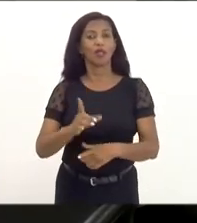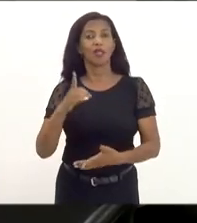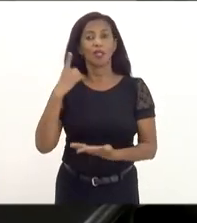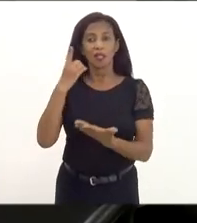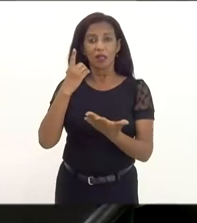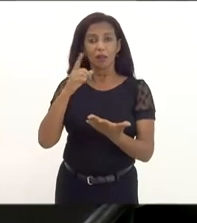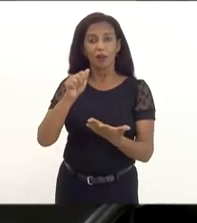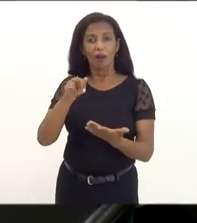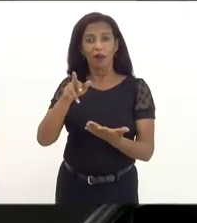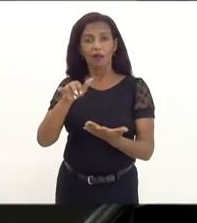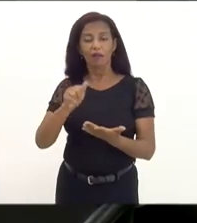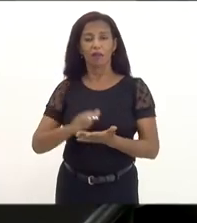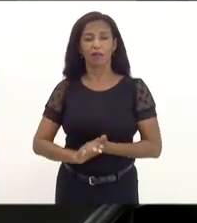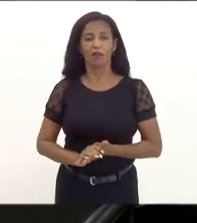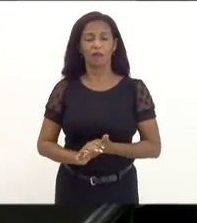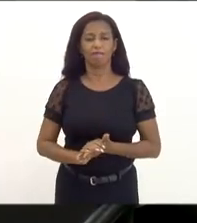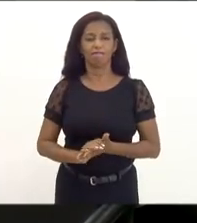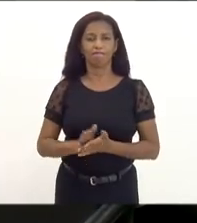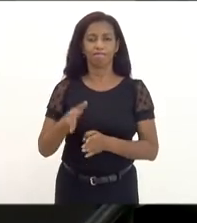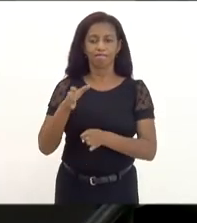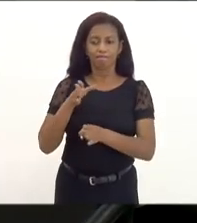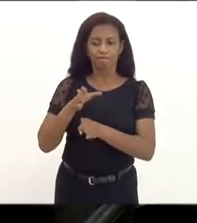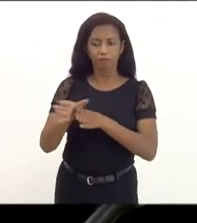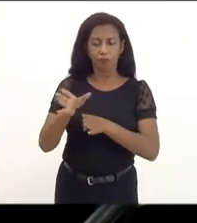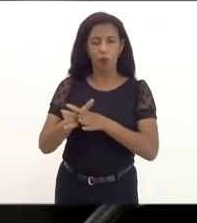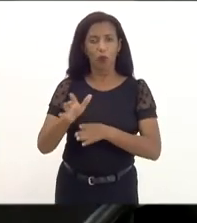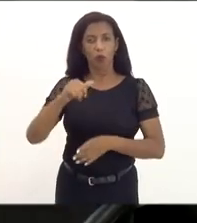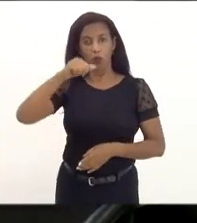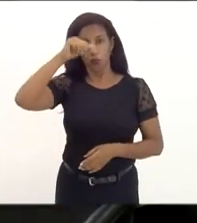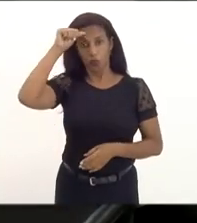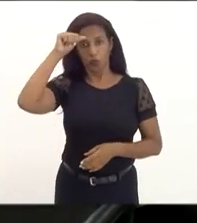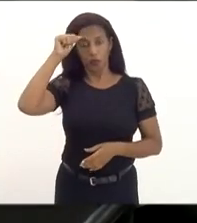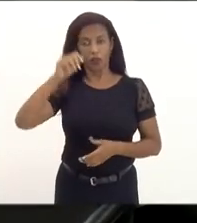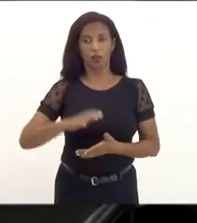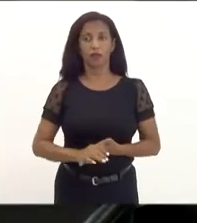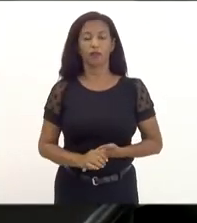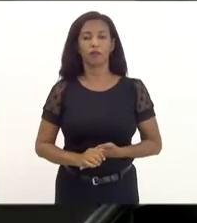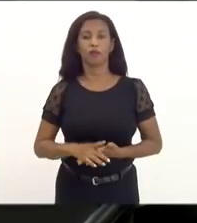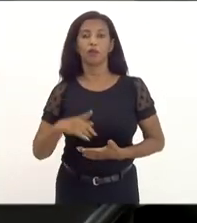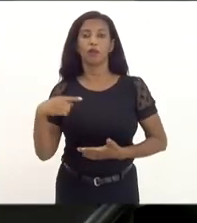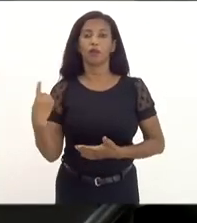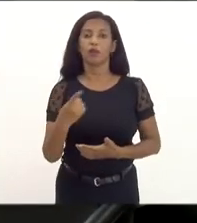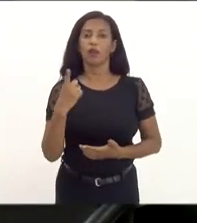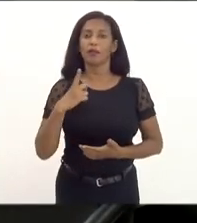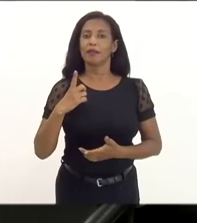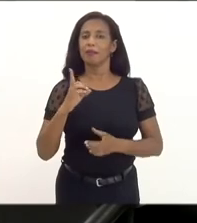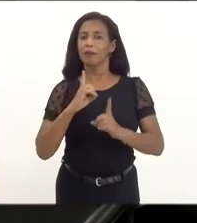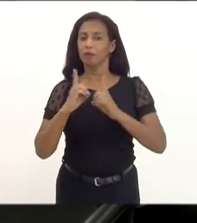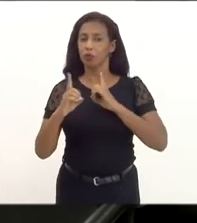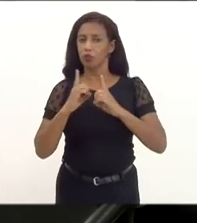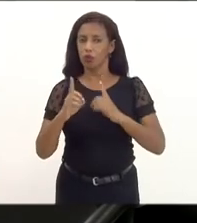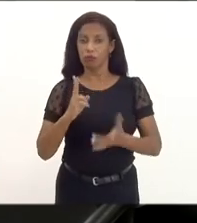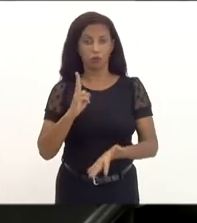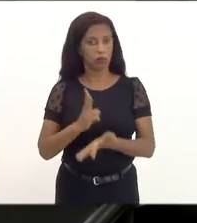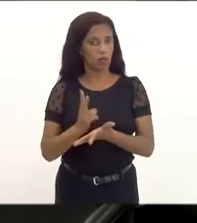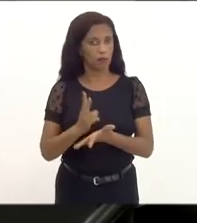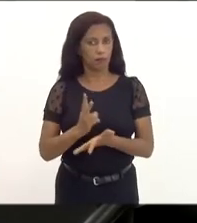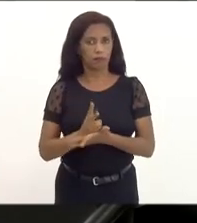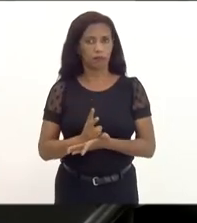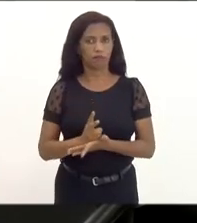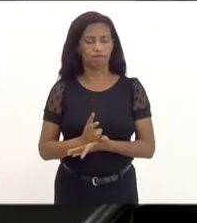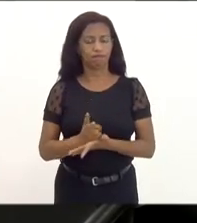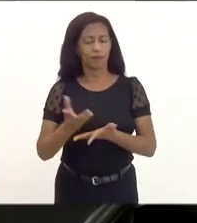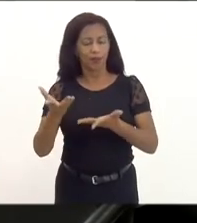Adriana é a a orientação do governador Cláudio Castro nós sempre temos o diálogo então